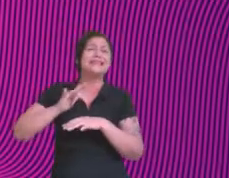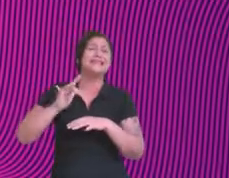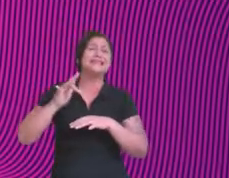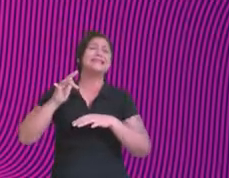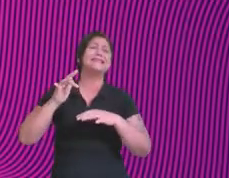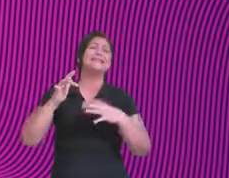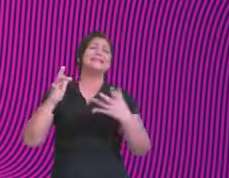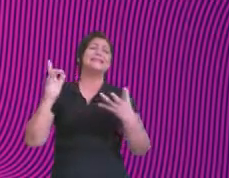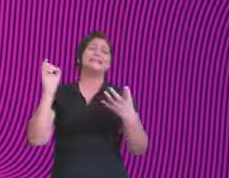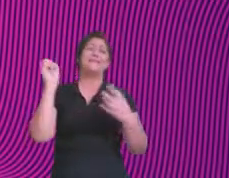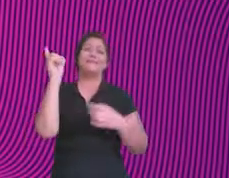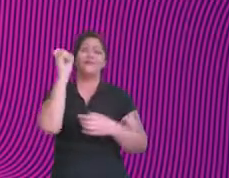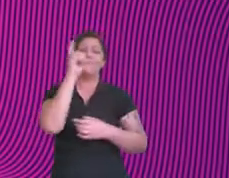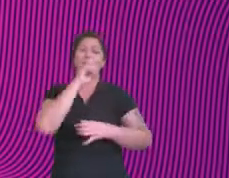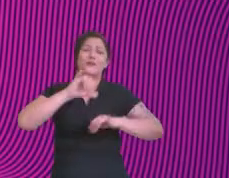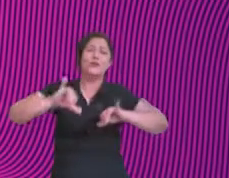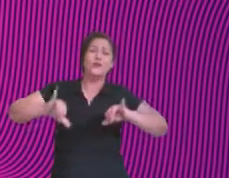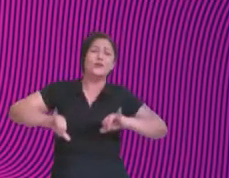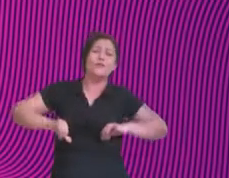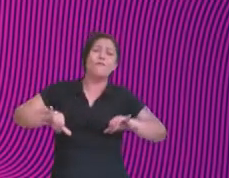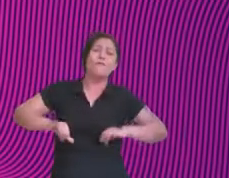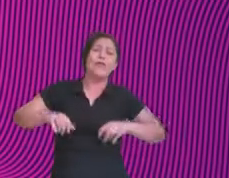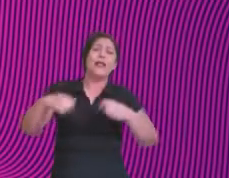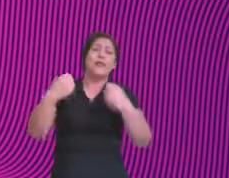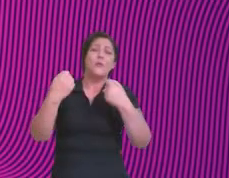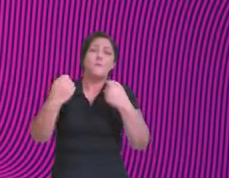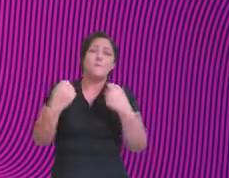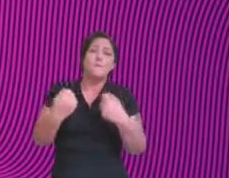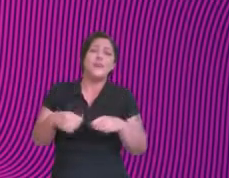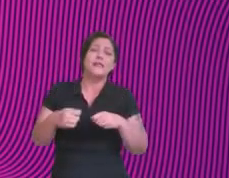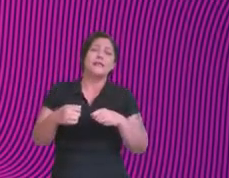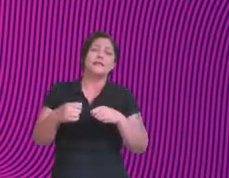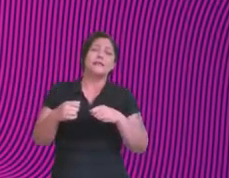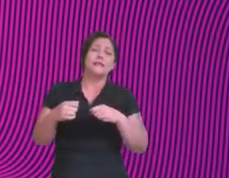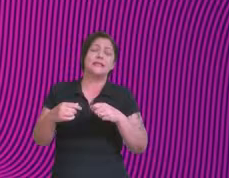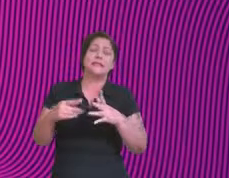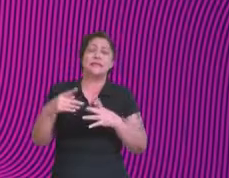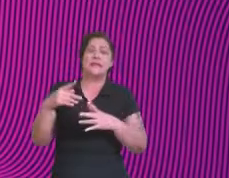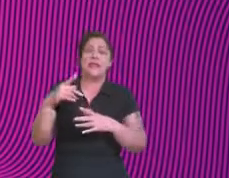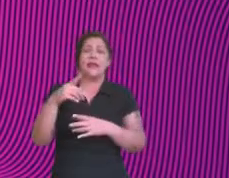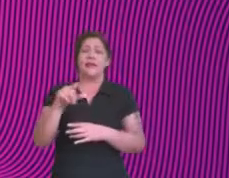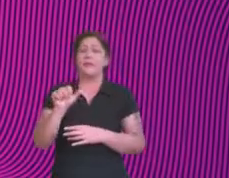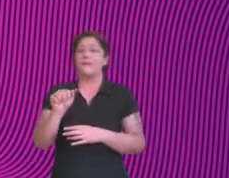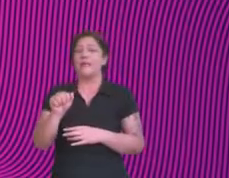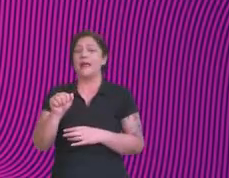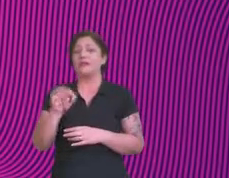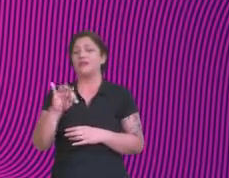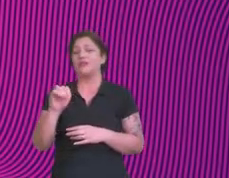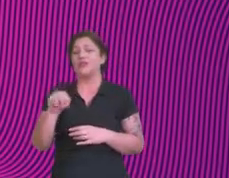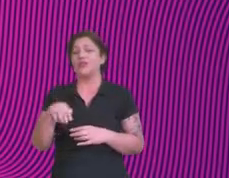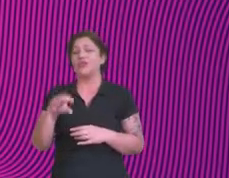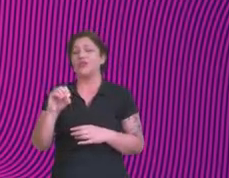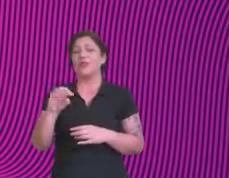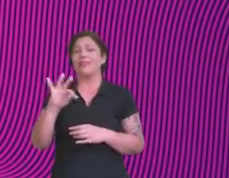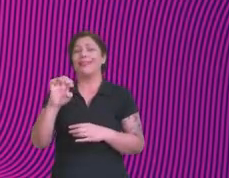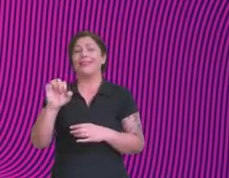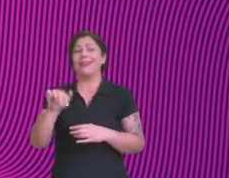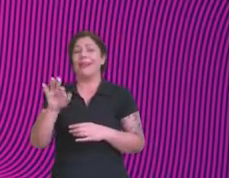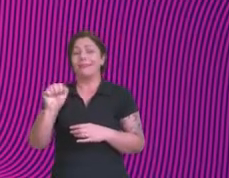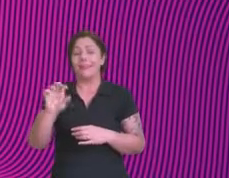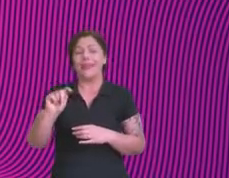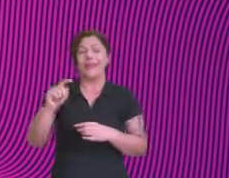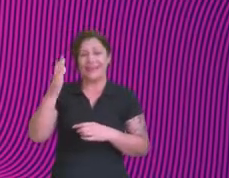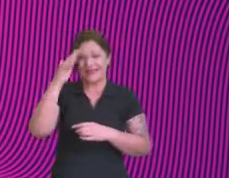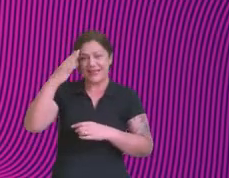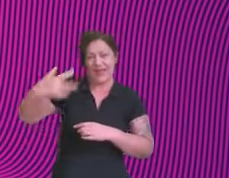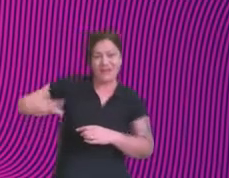faz hipertermoquimioterapia e essa paciente recidiva precocemente. Isso é uma frustração muito grande para a gente. Então, assim, eu acho que